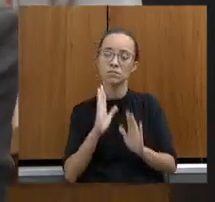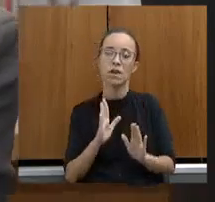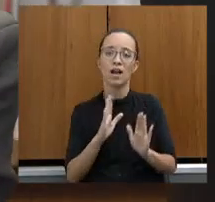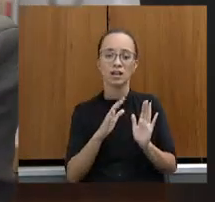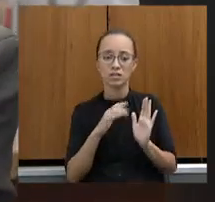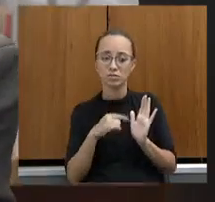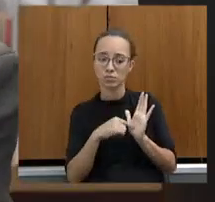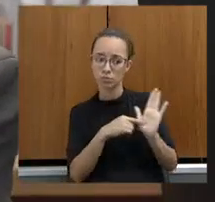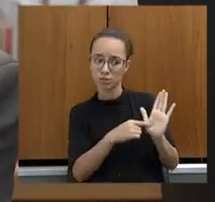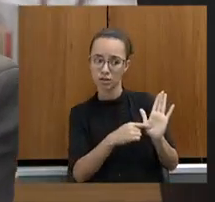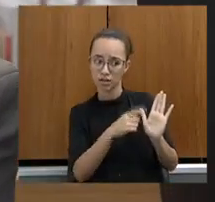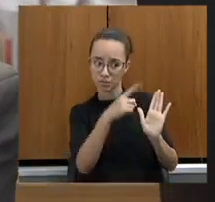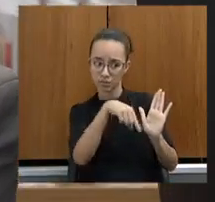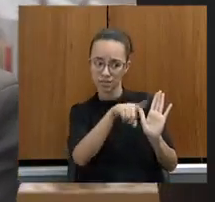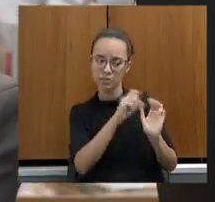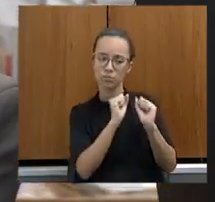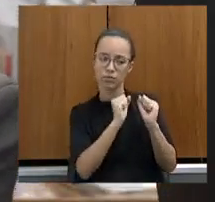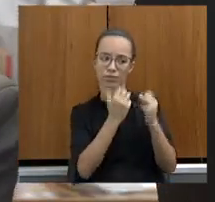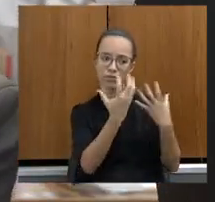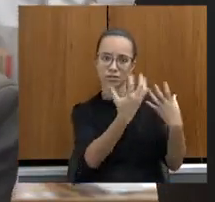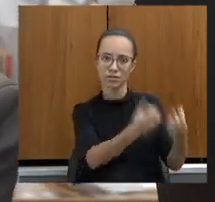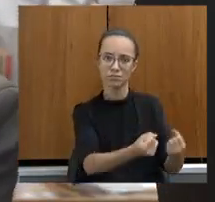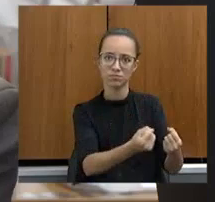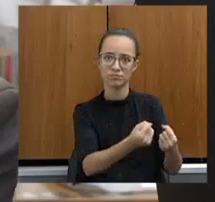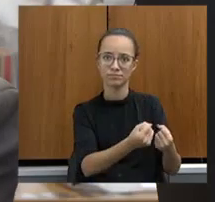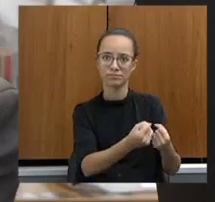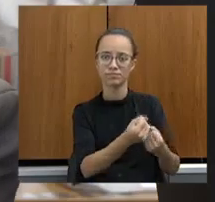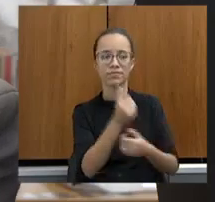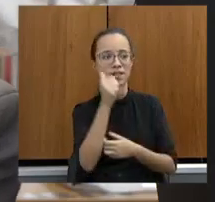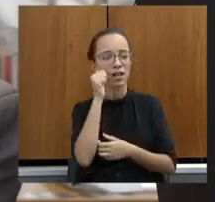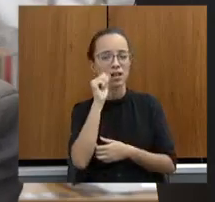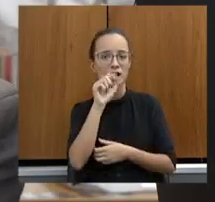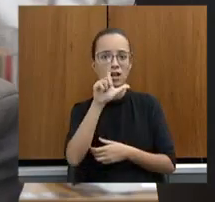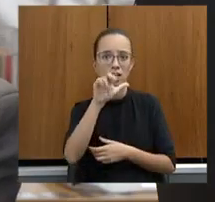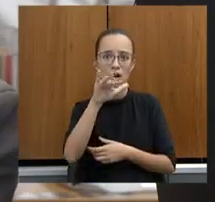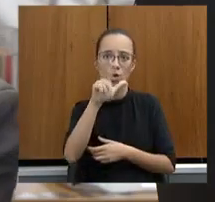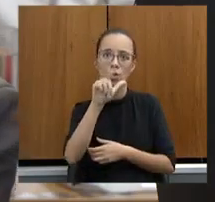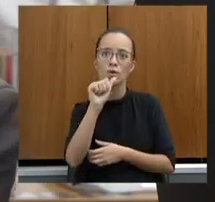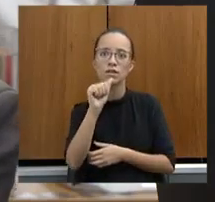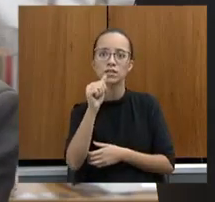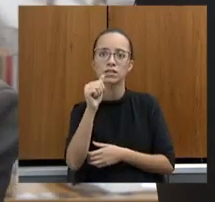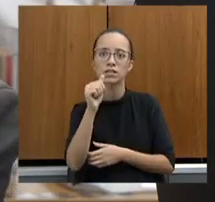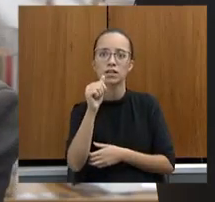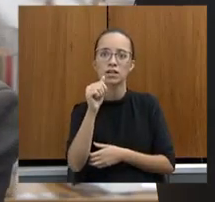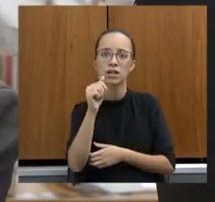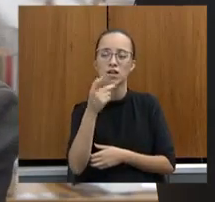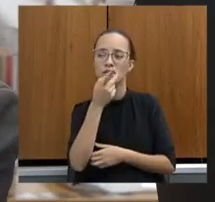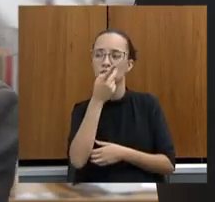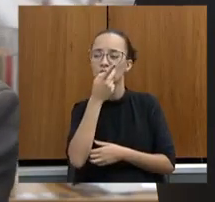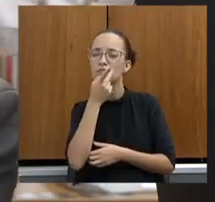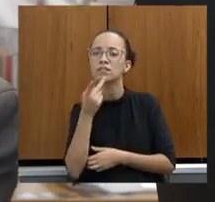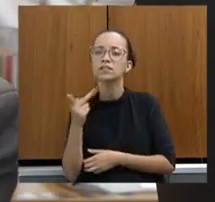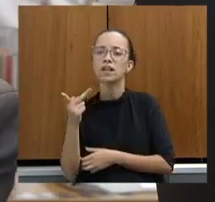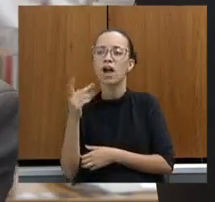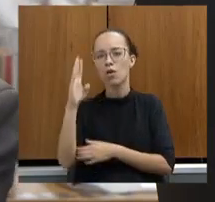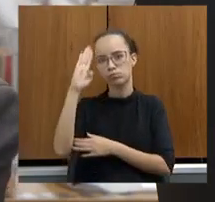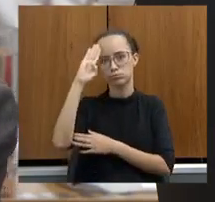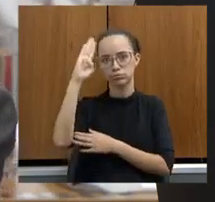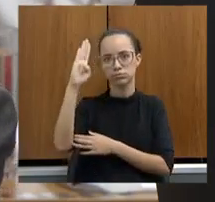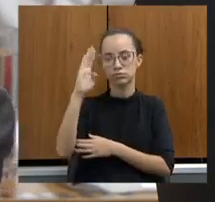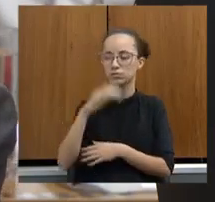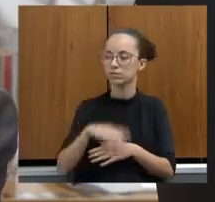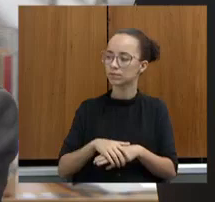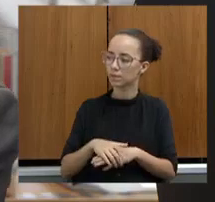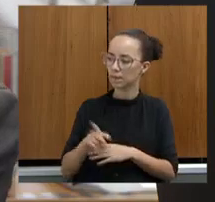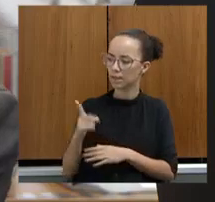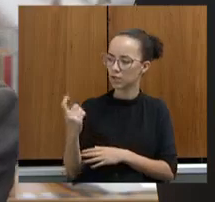nos deu ouvido porque não tem jeito da secretária Luiza Barreto sair visitar um soldado lá em Presidente Olegário e fala assim olha esse soldado